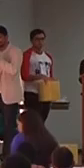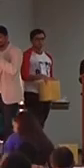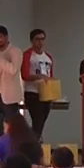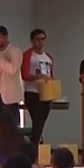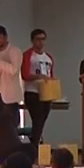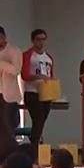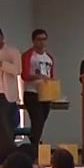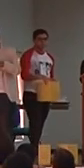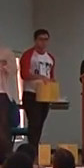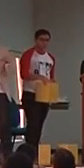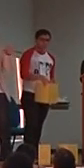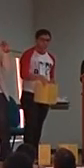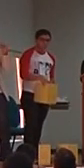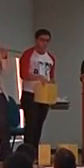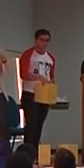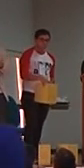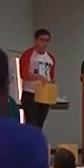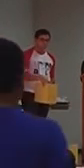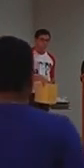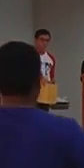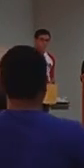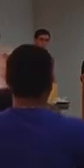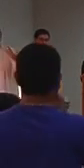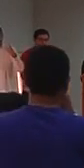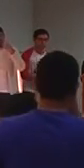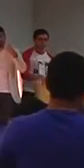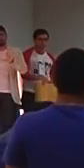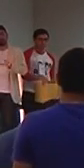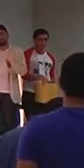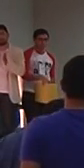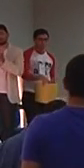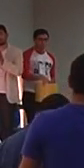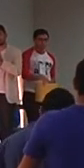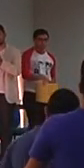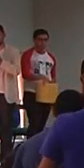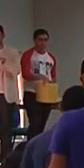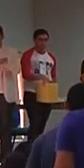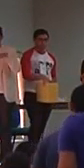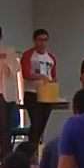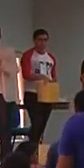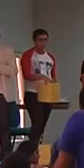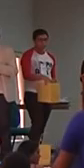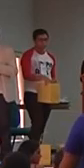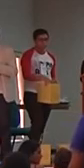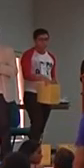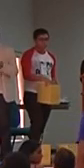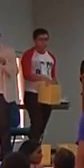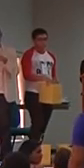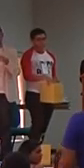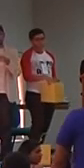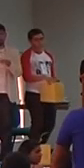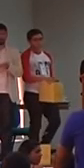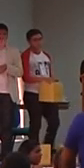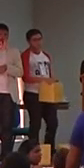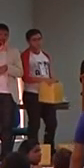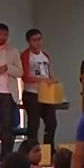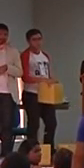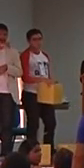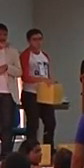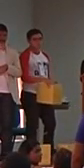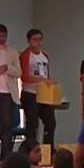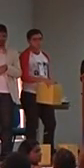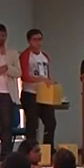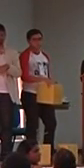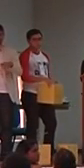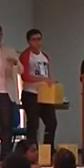já me foi solicitado que vocês fiquem atentos a isso, porque neste momento em que vocês se